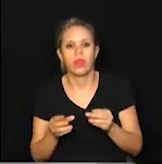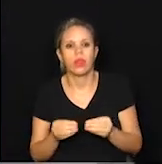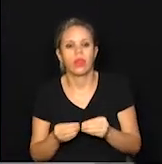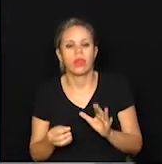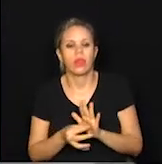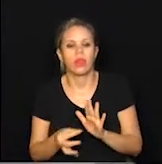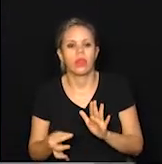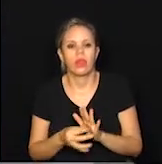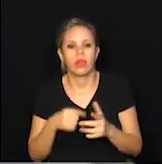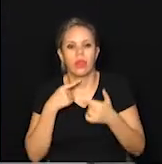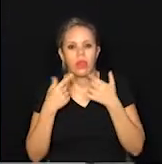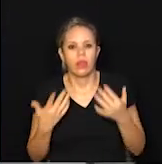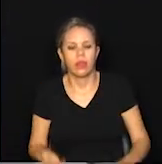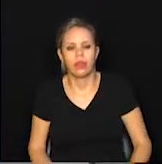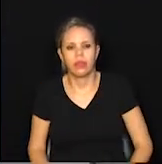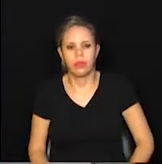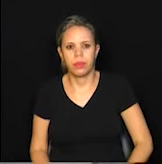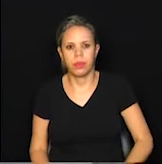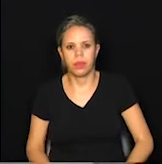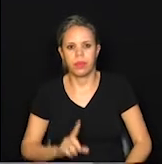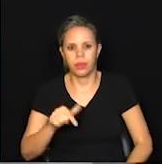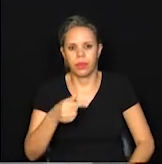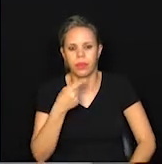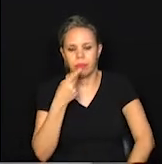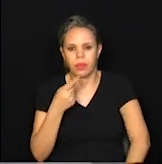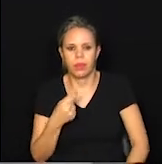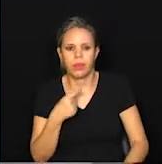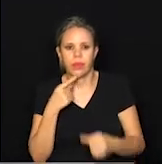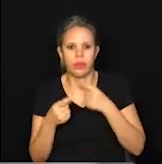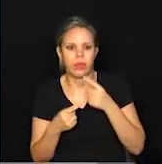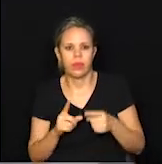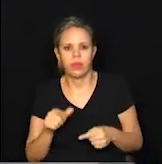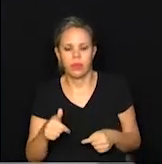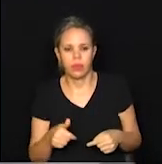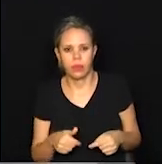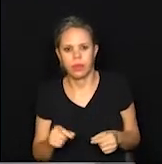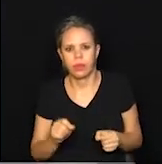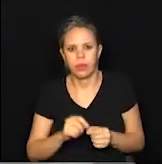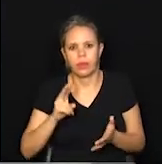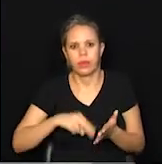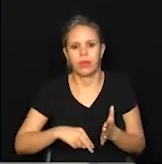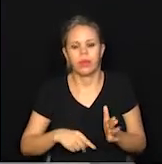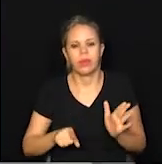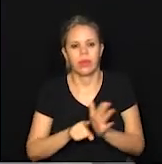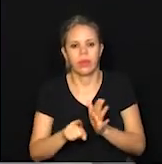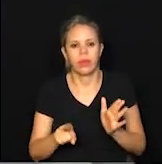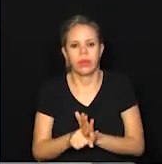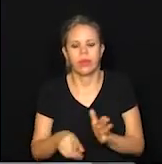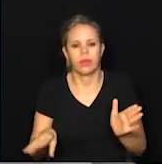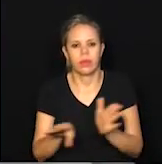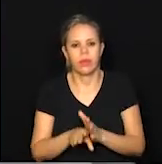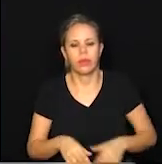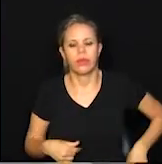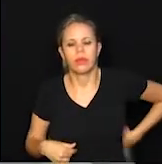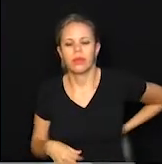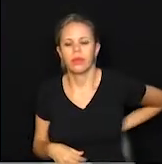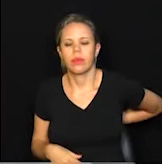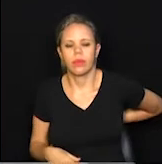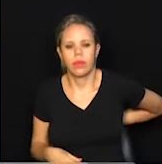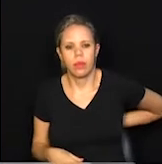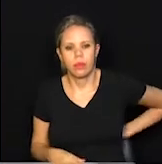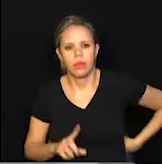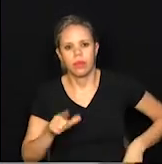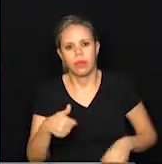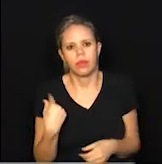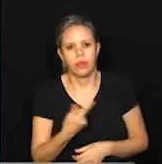contribuições, seus questionamentos. Depois eu farei também alguns, aí eu faço a leitura das contribuições que chegaram por WhatsApp e e-mail, e